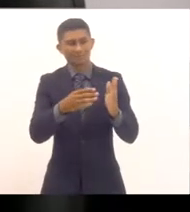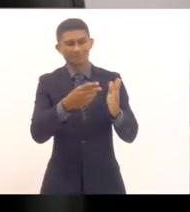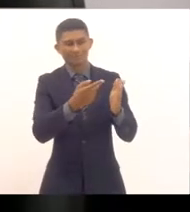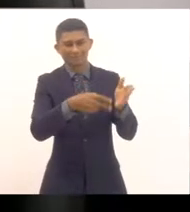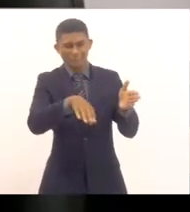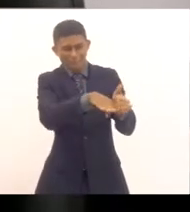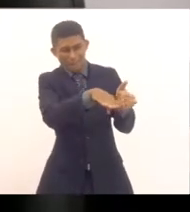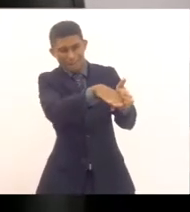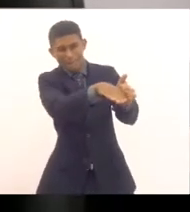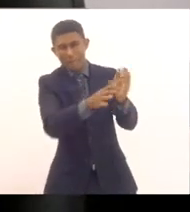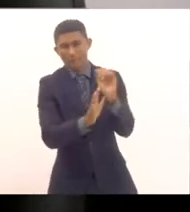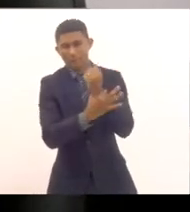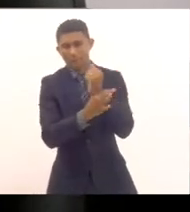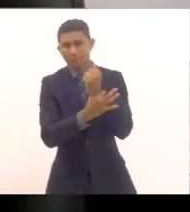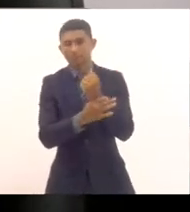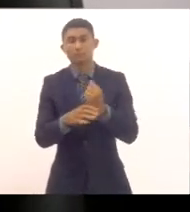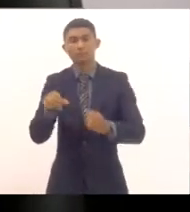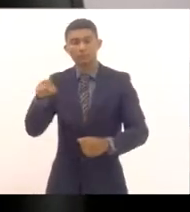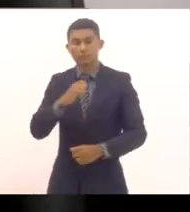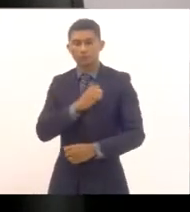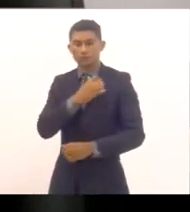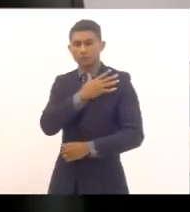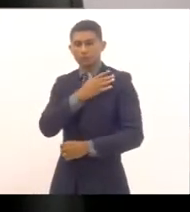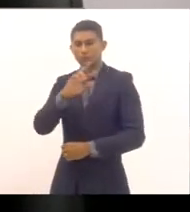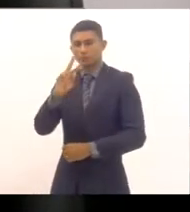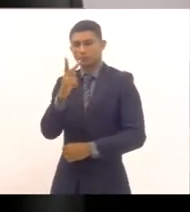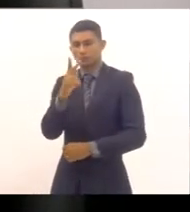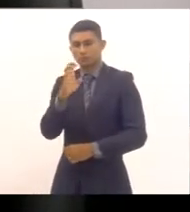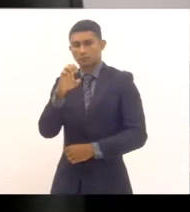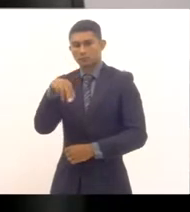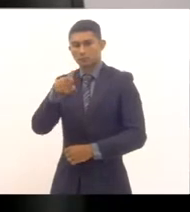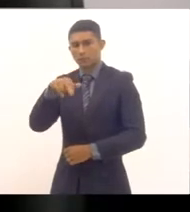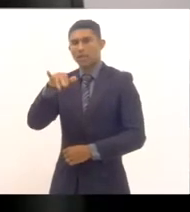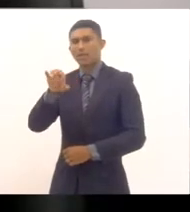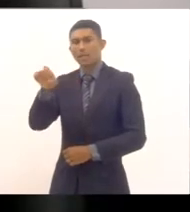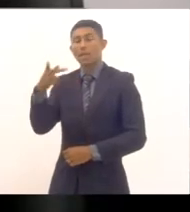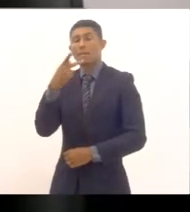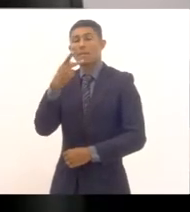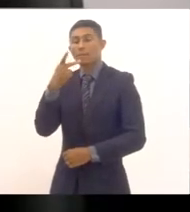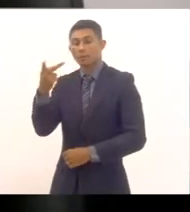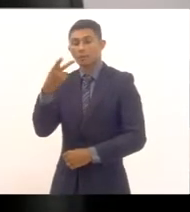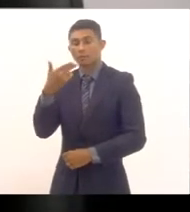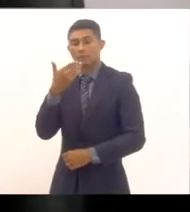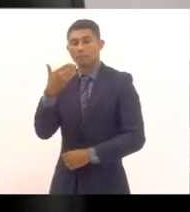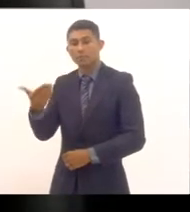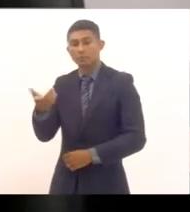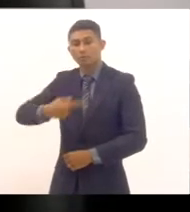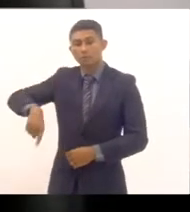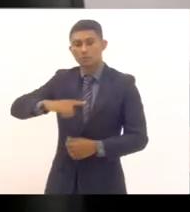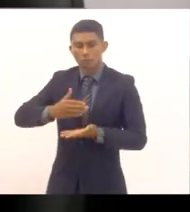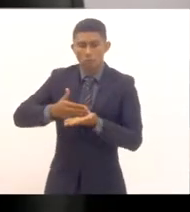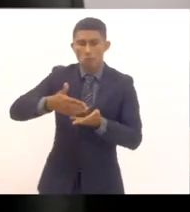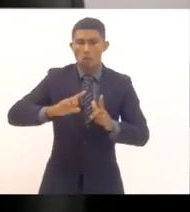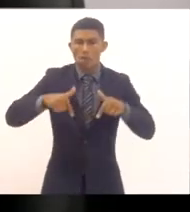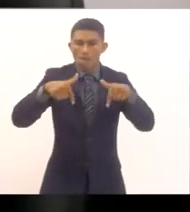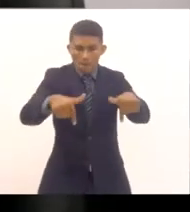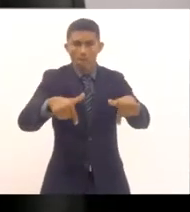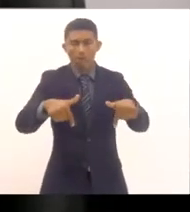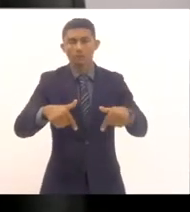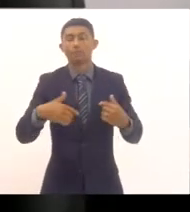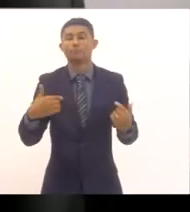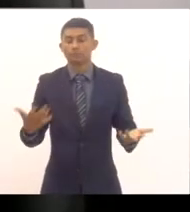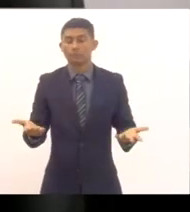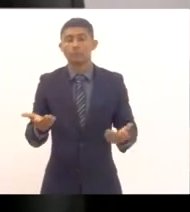logo no primeiro momento pediu para startar essa operação até antes da SuperVia se se mobilizar para poder fazer os reparos Então